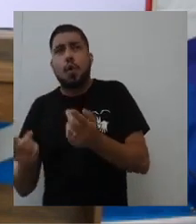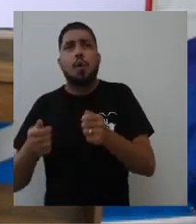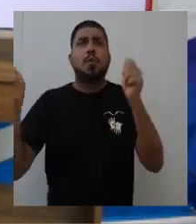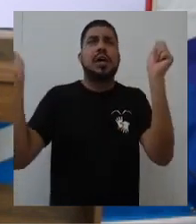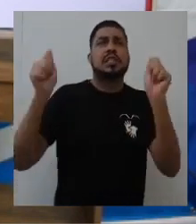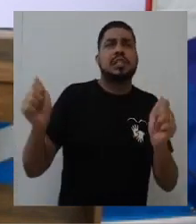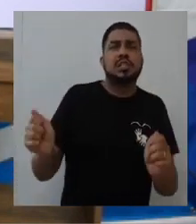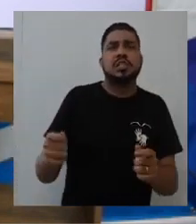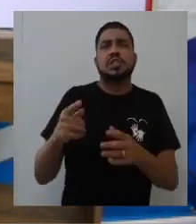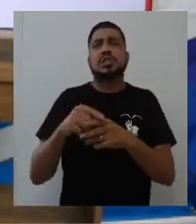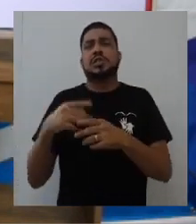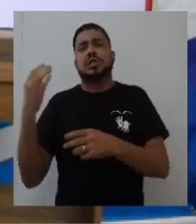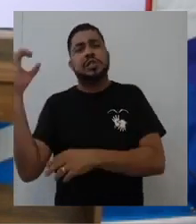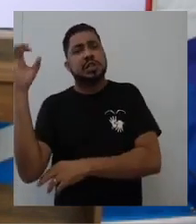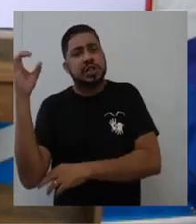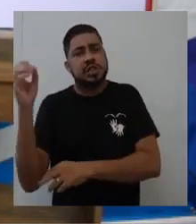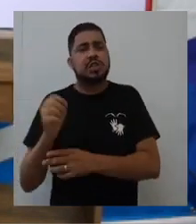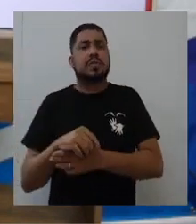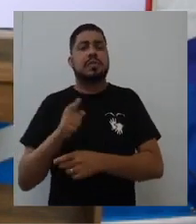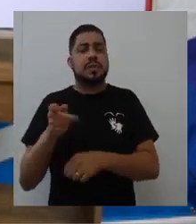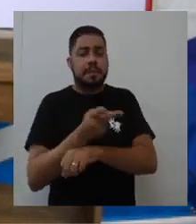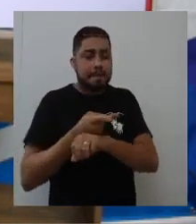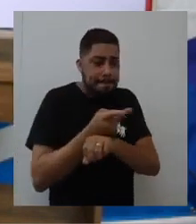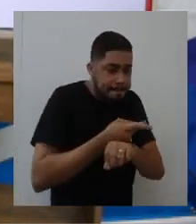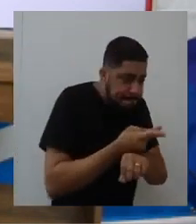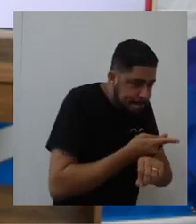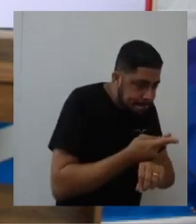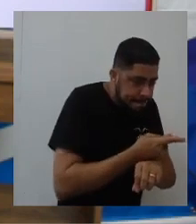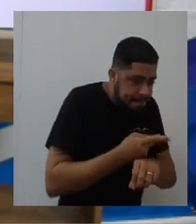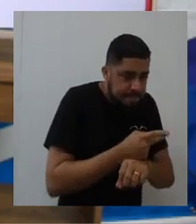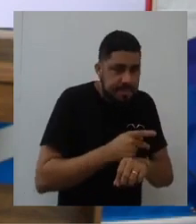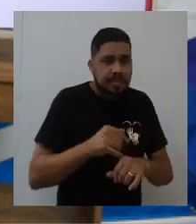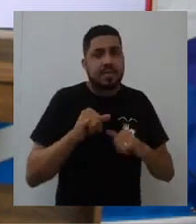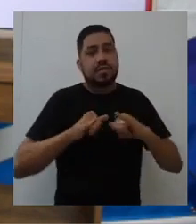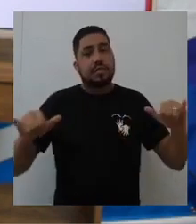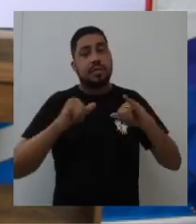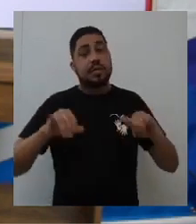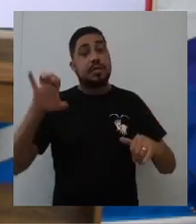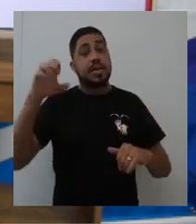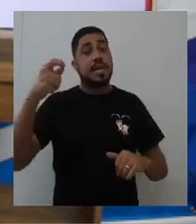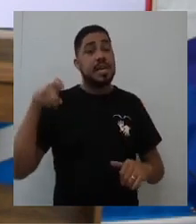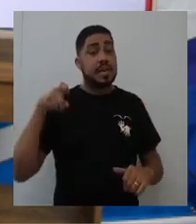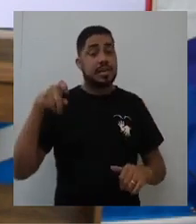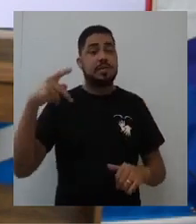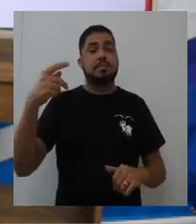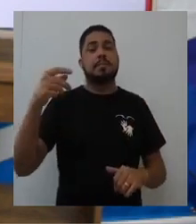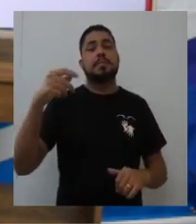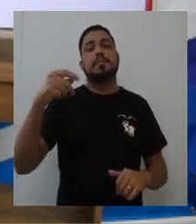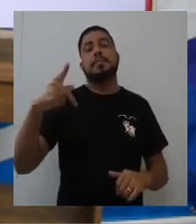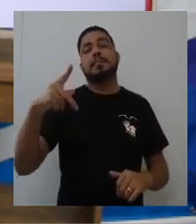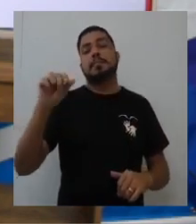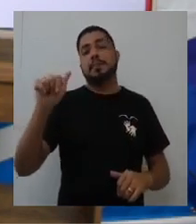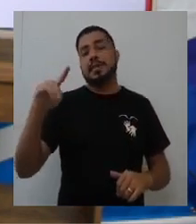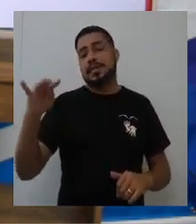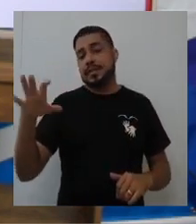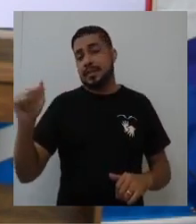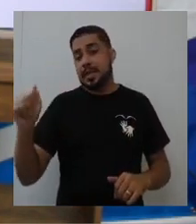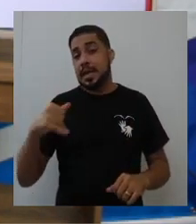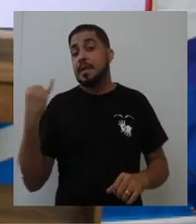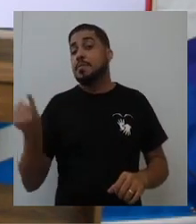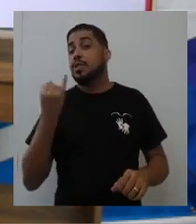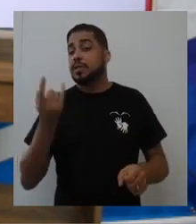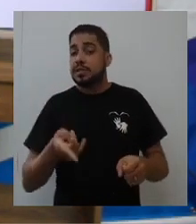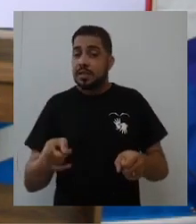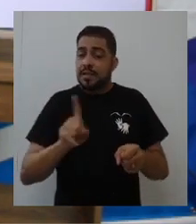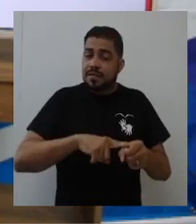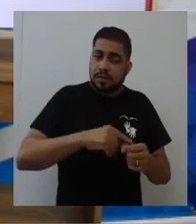no texto, você tem que buscar por uma informação explícita. É importante que você volte para ele e procure